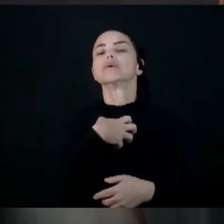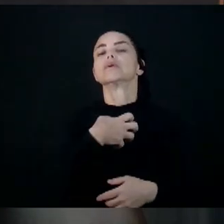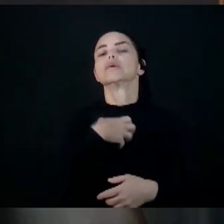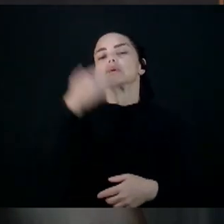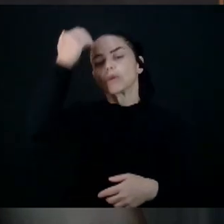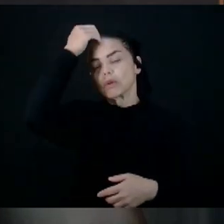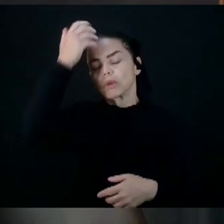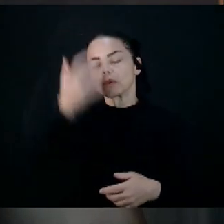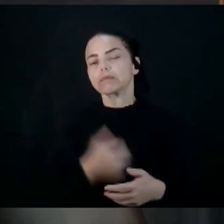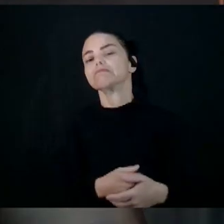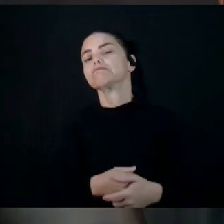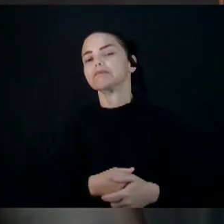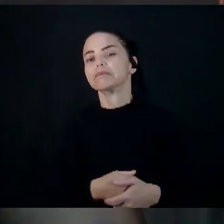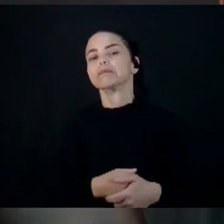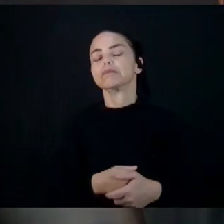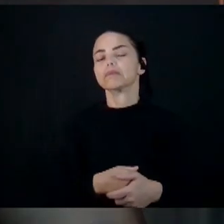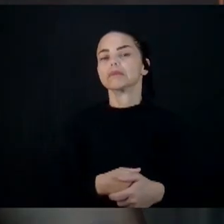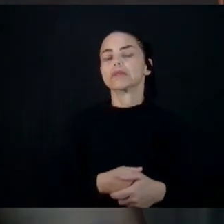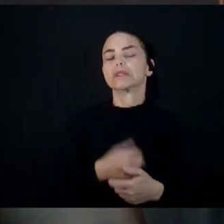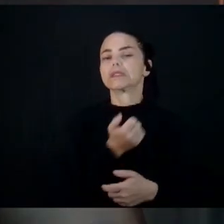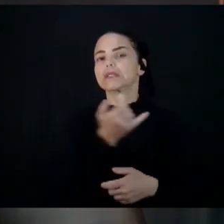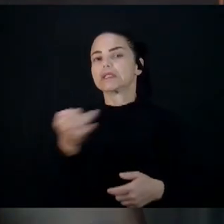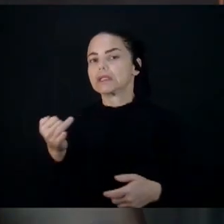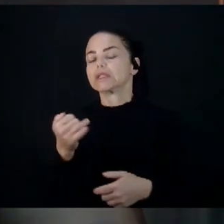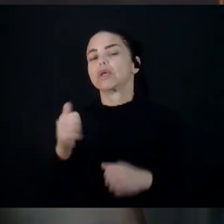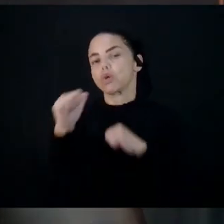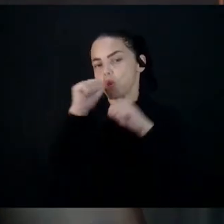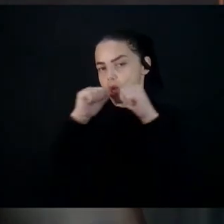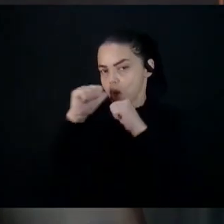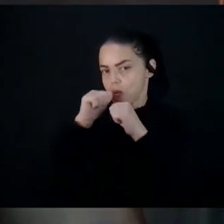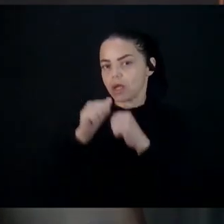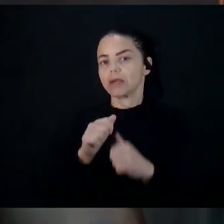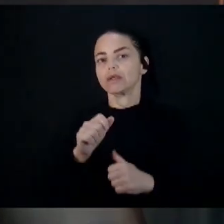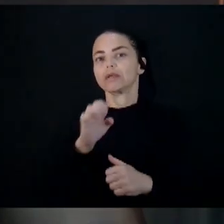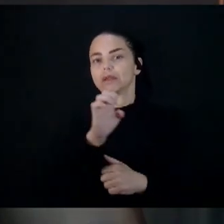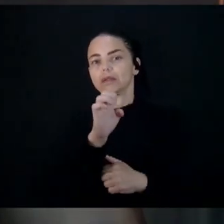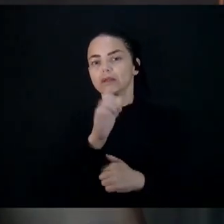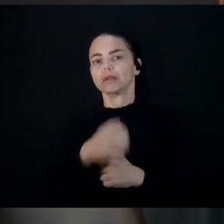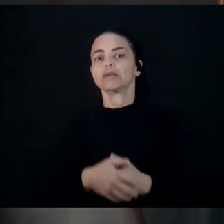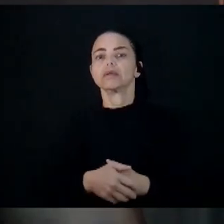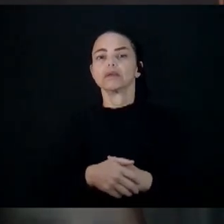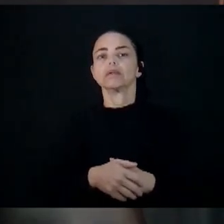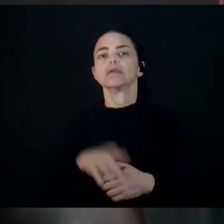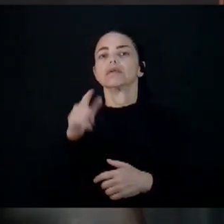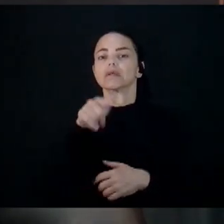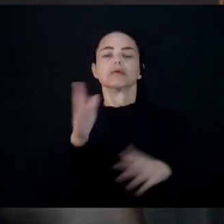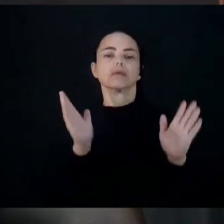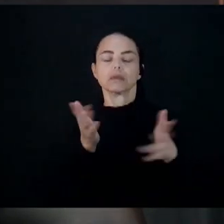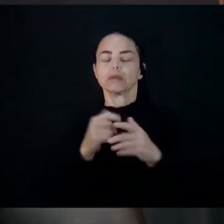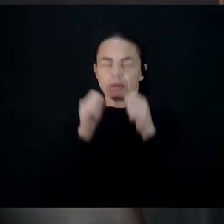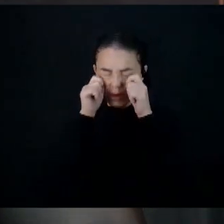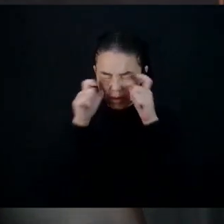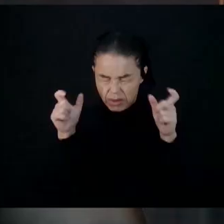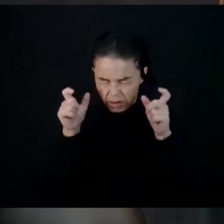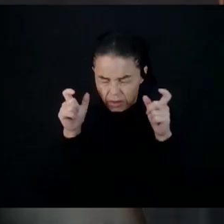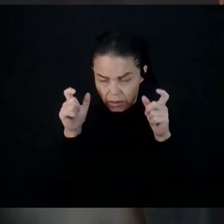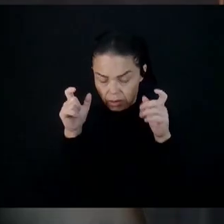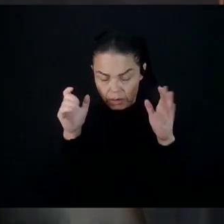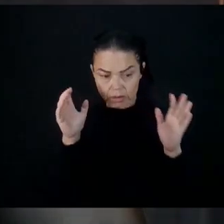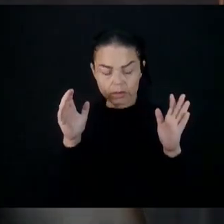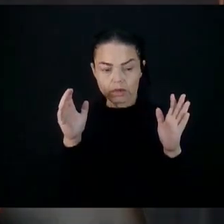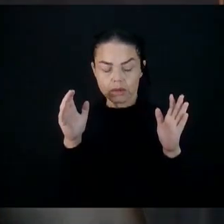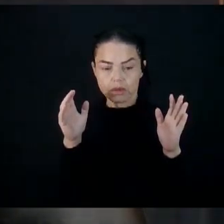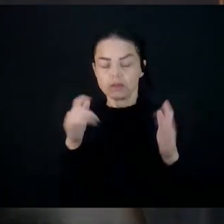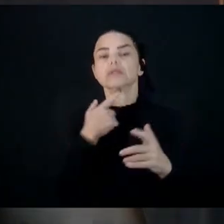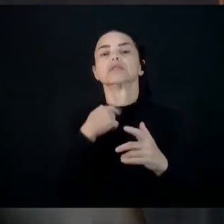você já se sentiu culpado pela quantidade que você tá bebendo. E o E é de eyes opened, é quando você já acorda, né? Já abre o olho e já quer beber,